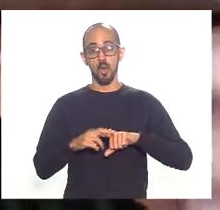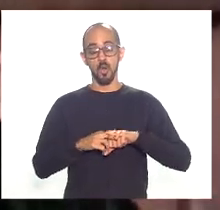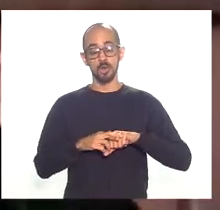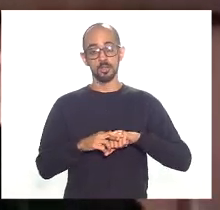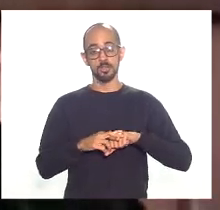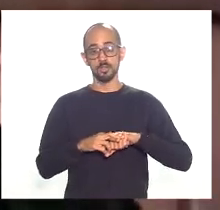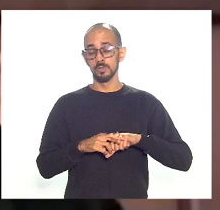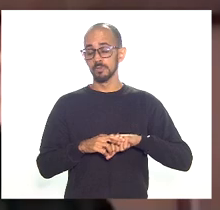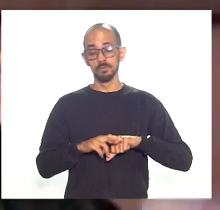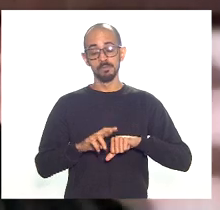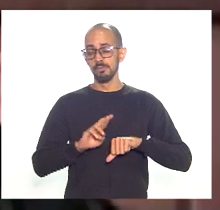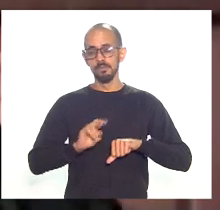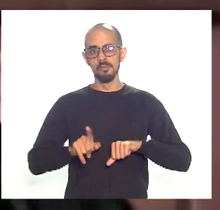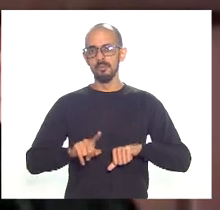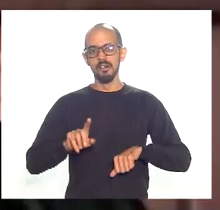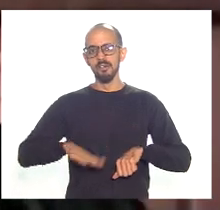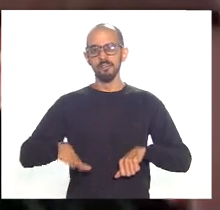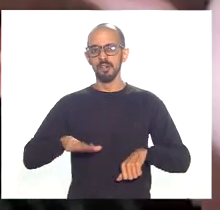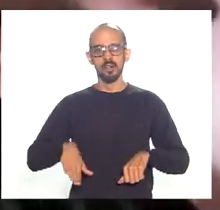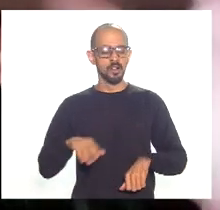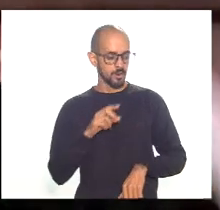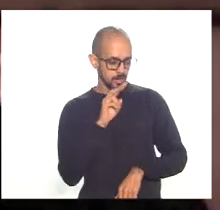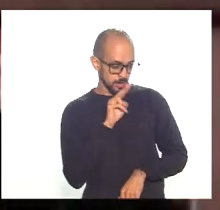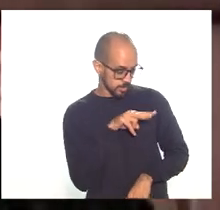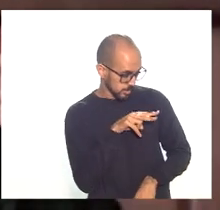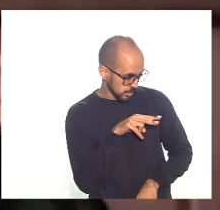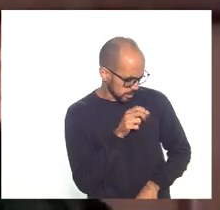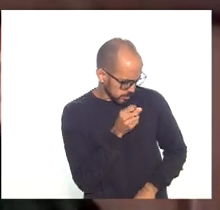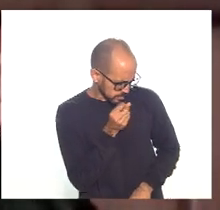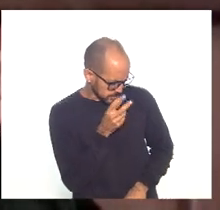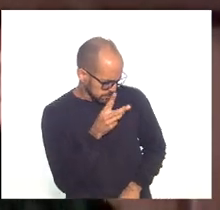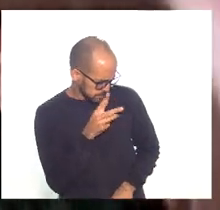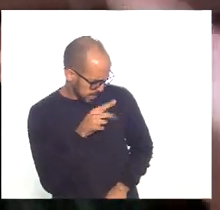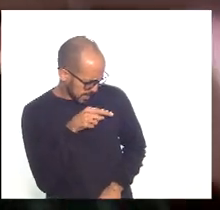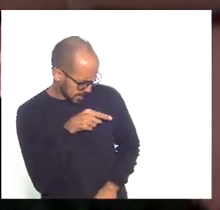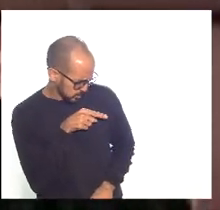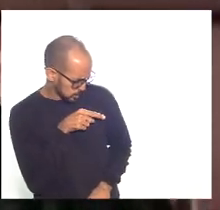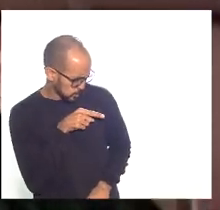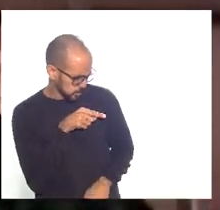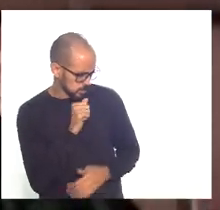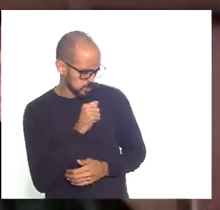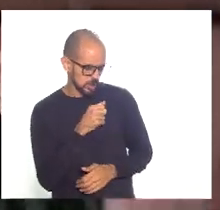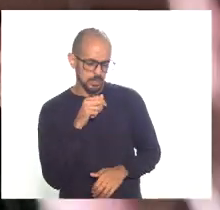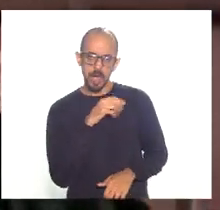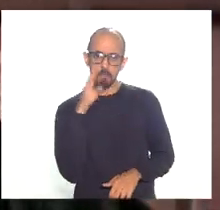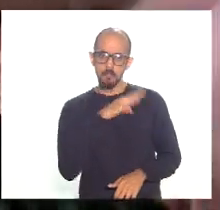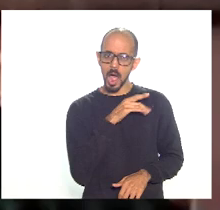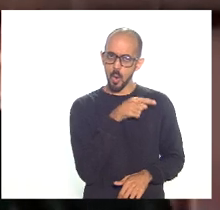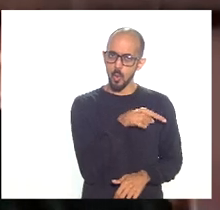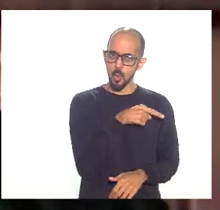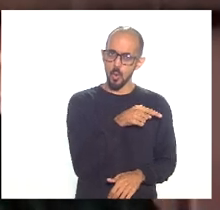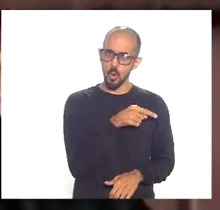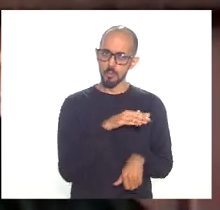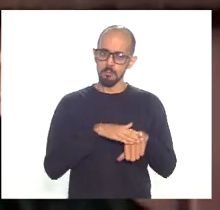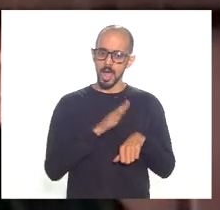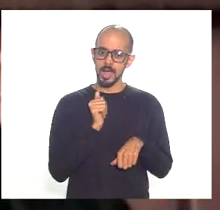serem crianças, são vistas como espertinhas demais, com mais maldade do que crianças